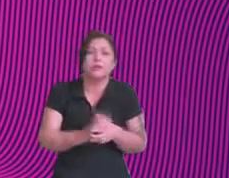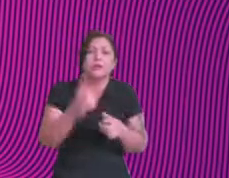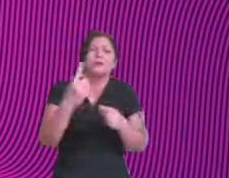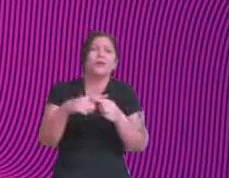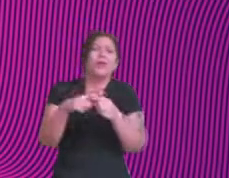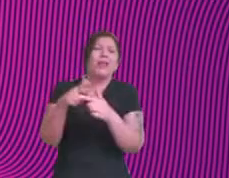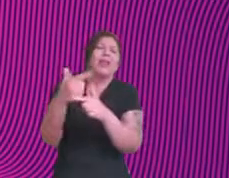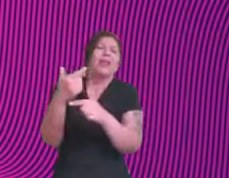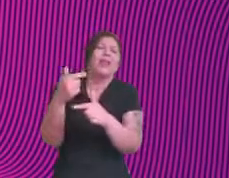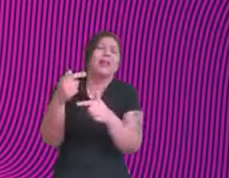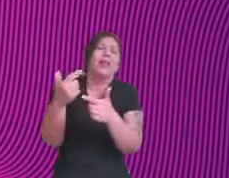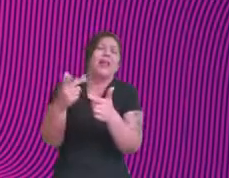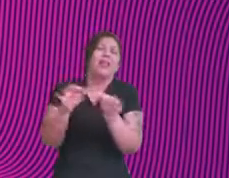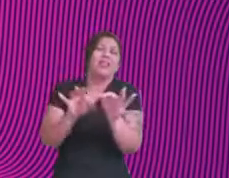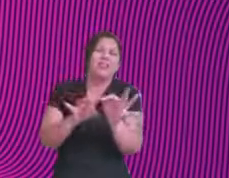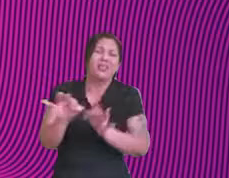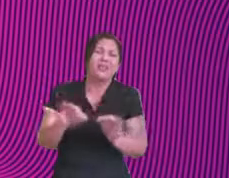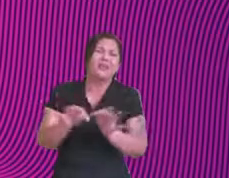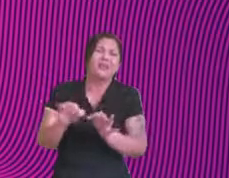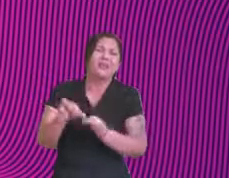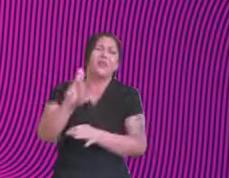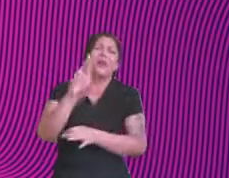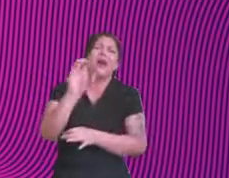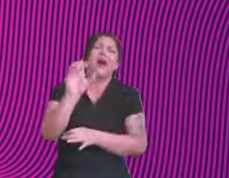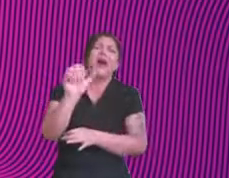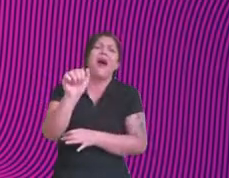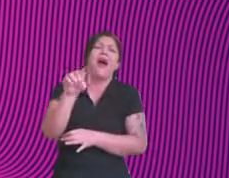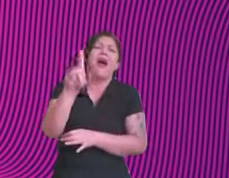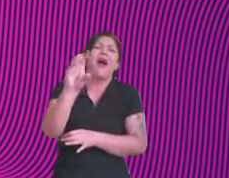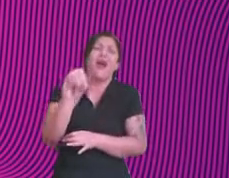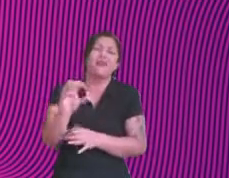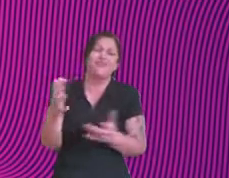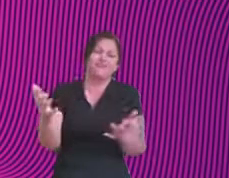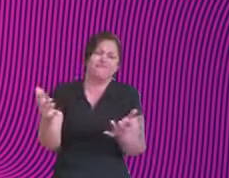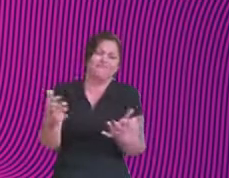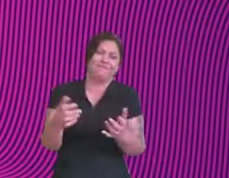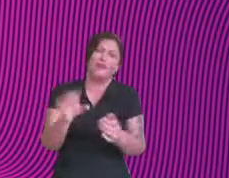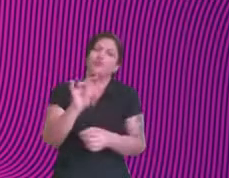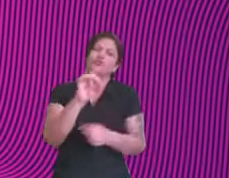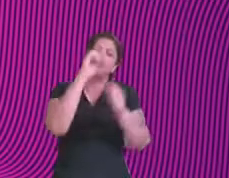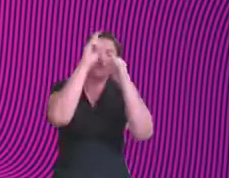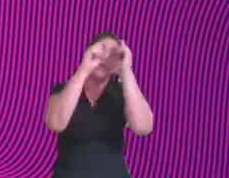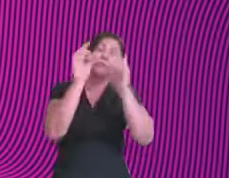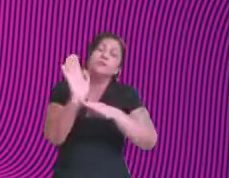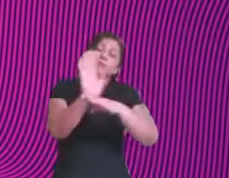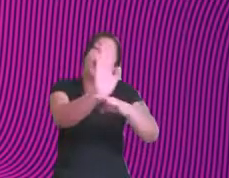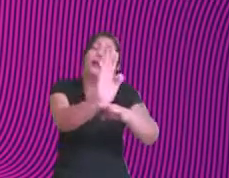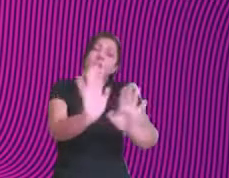é outra história. Para os oncologistas, é só uma ideia,